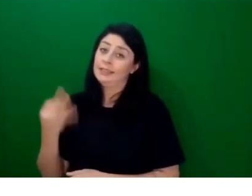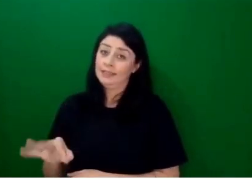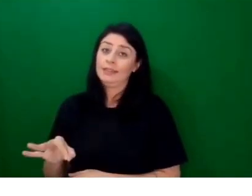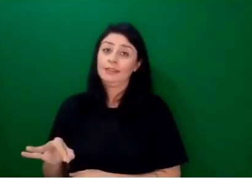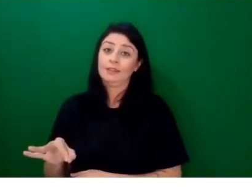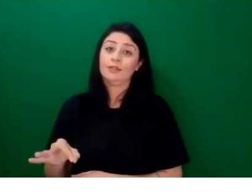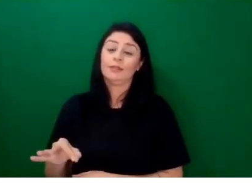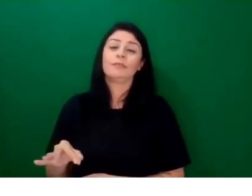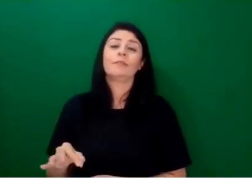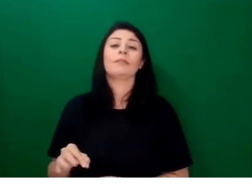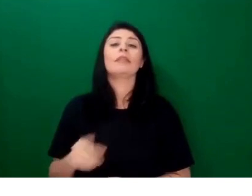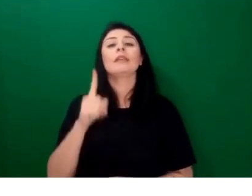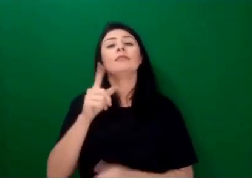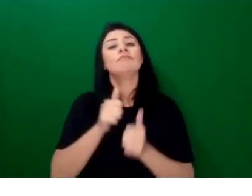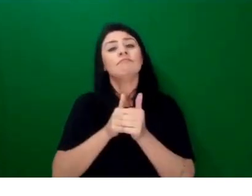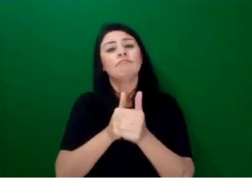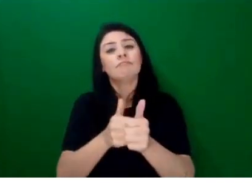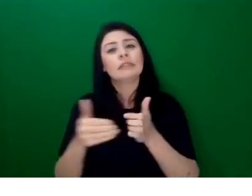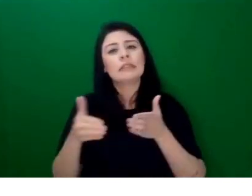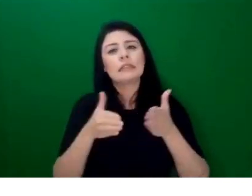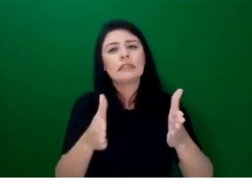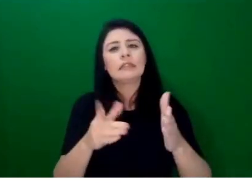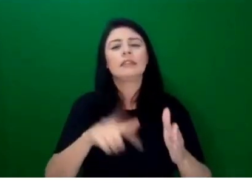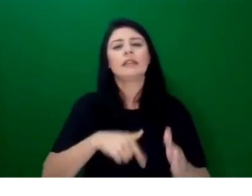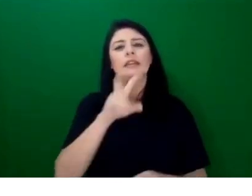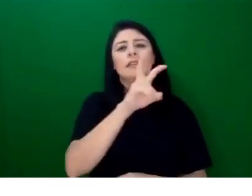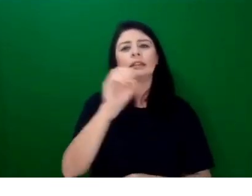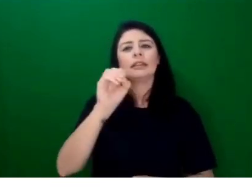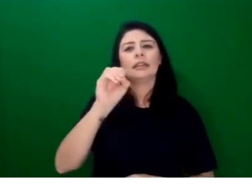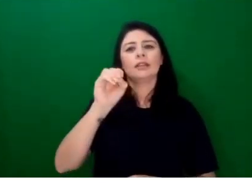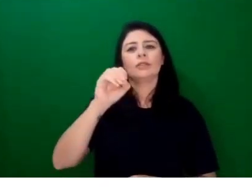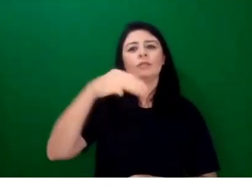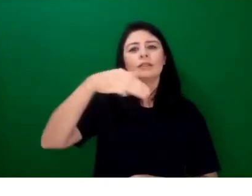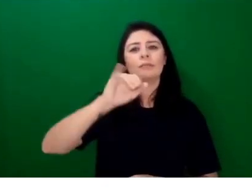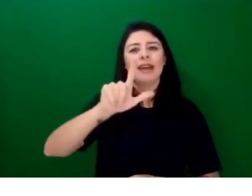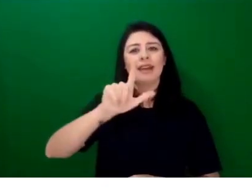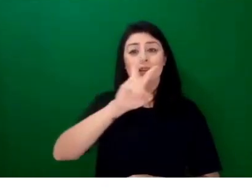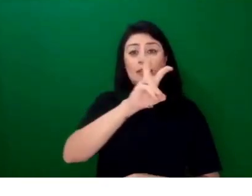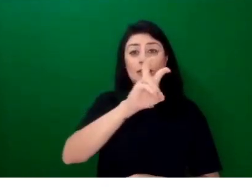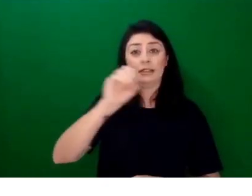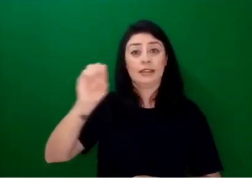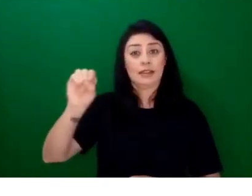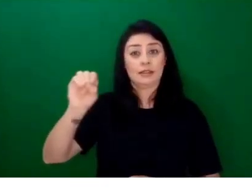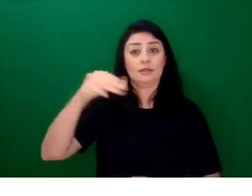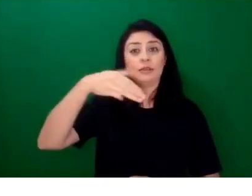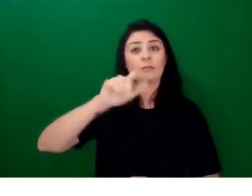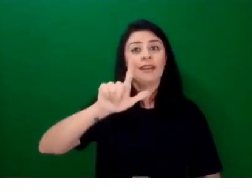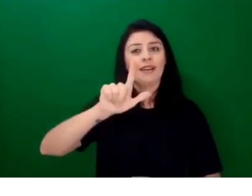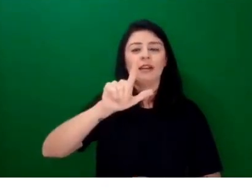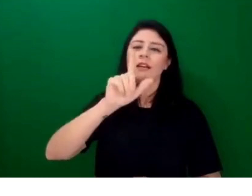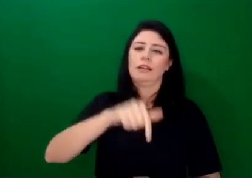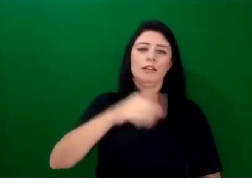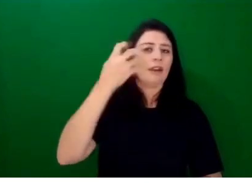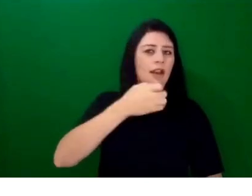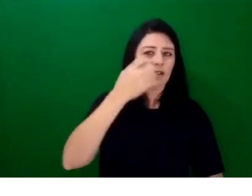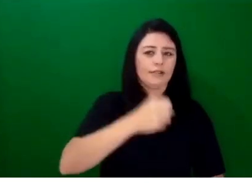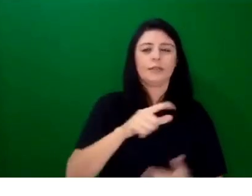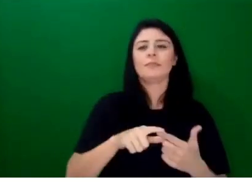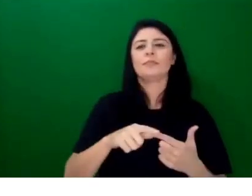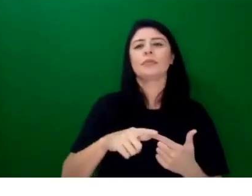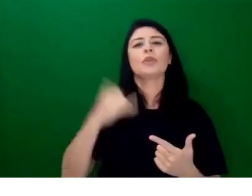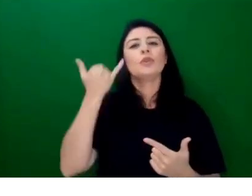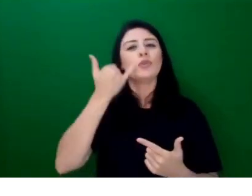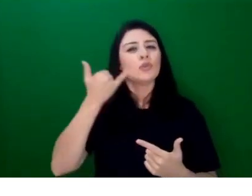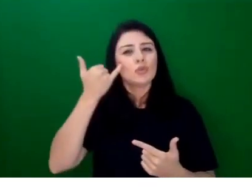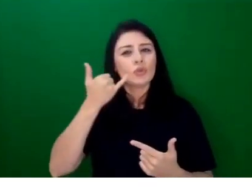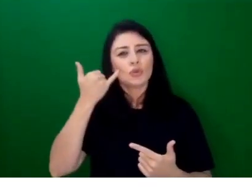seria o correto. Então, um norte é 500 ml por dia de leite é o ideal. Sucos, a partir